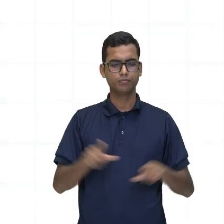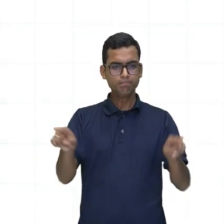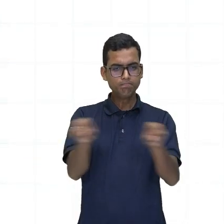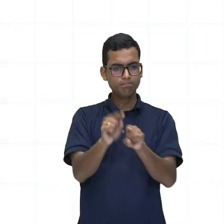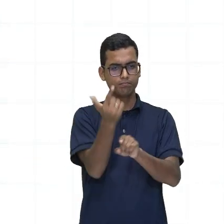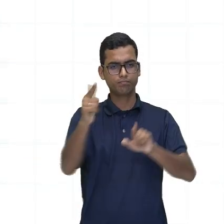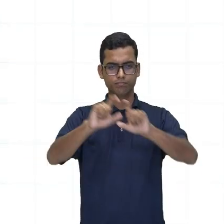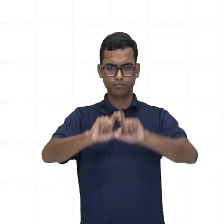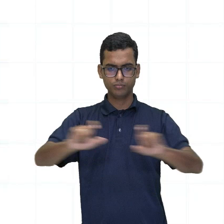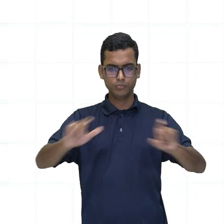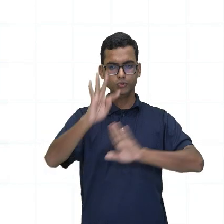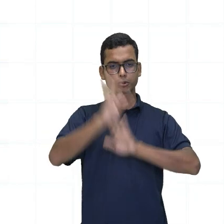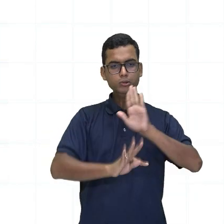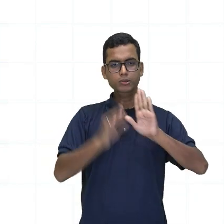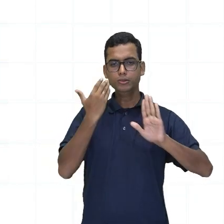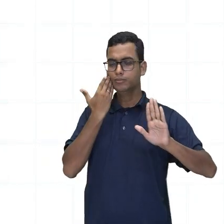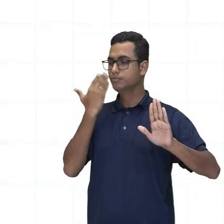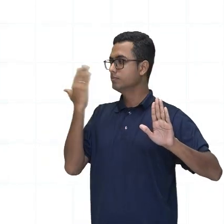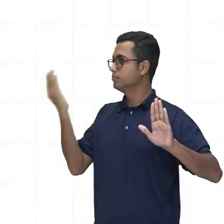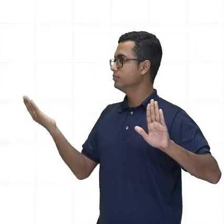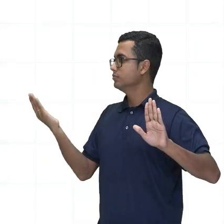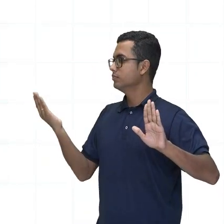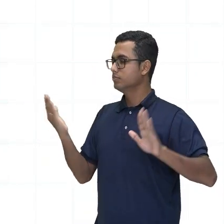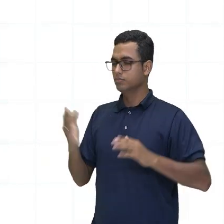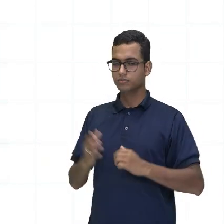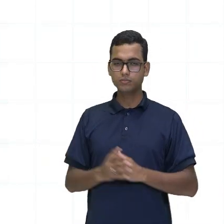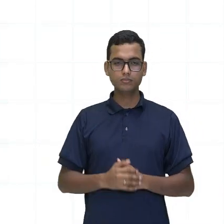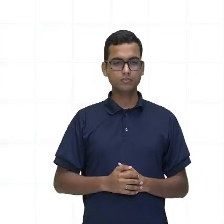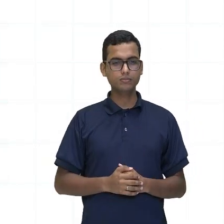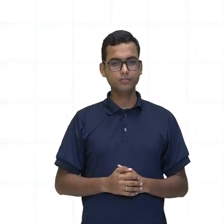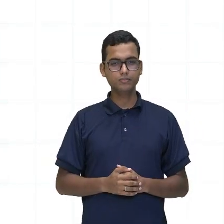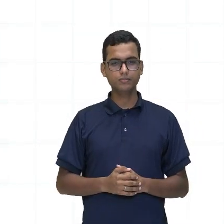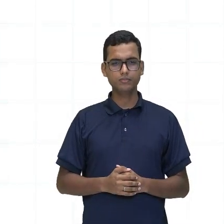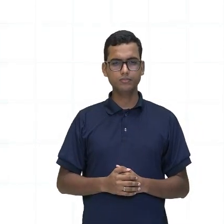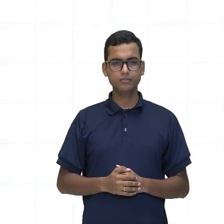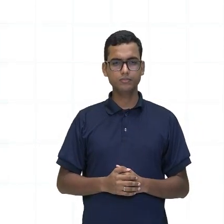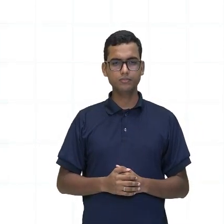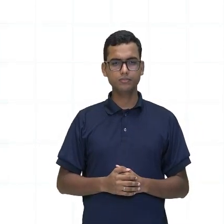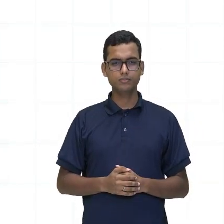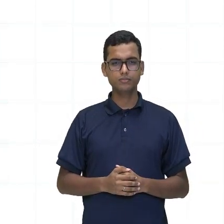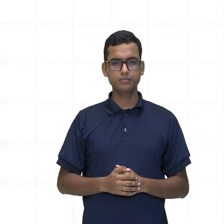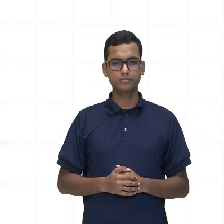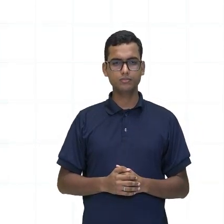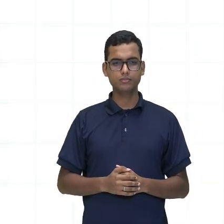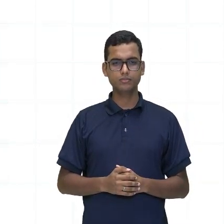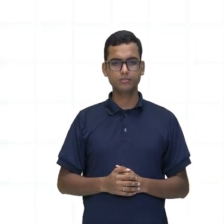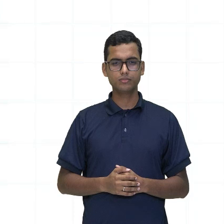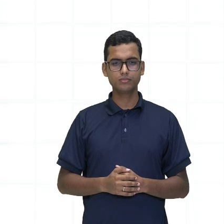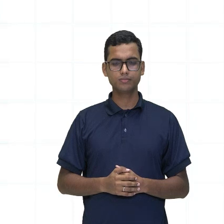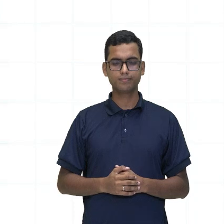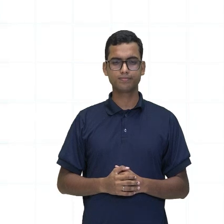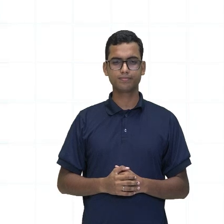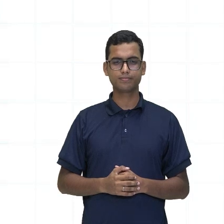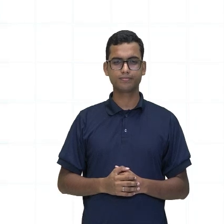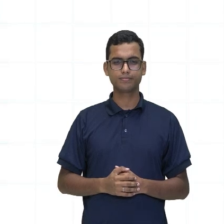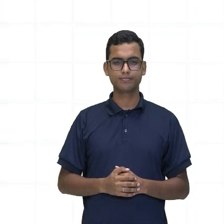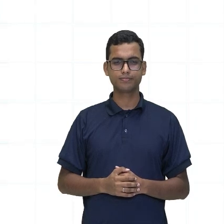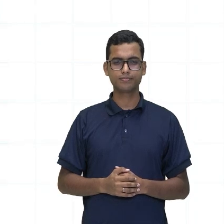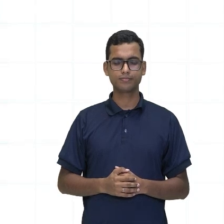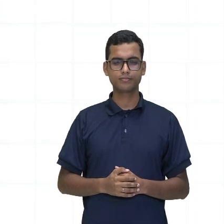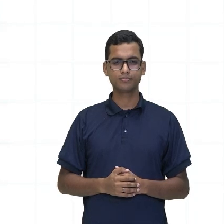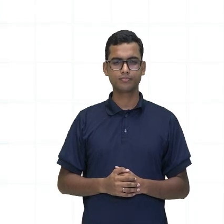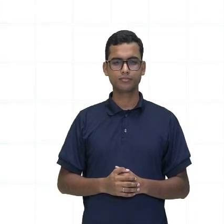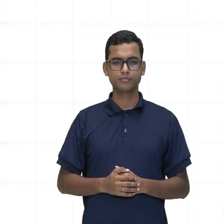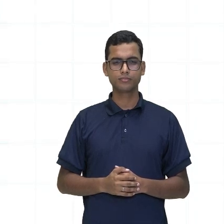where we go on a neighborhood walk and talk about goals, dreams, and our day. In